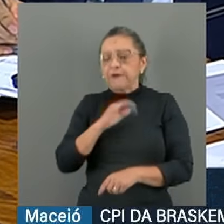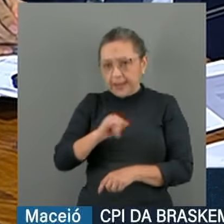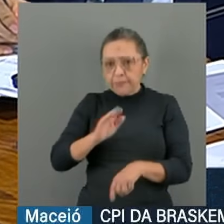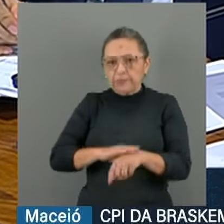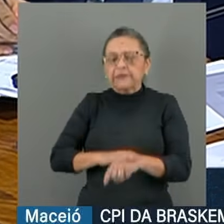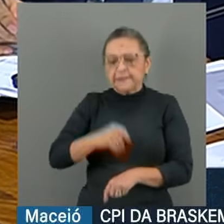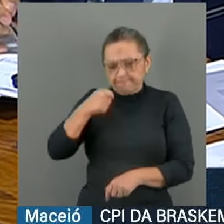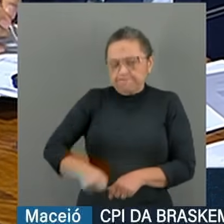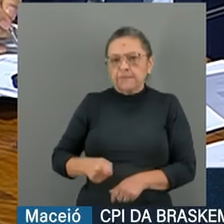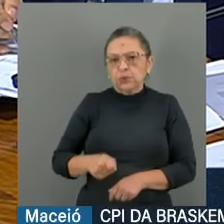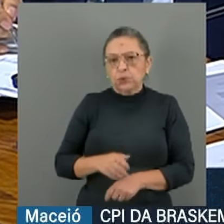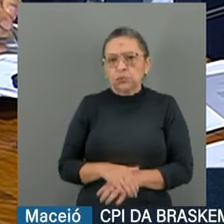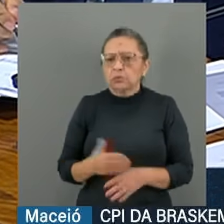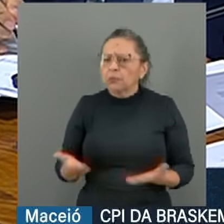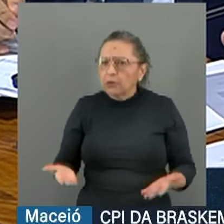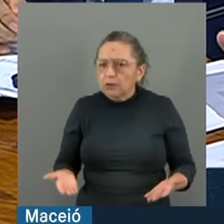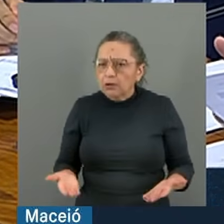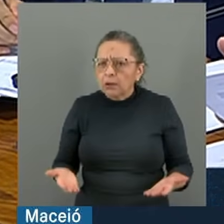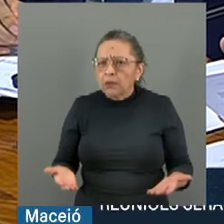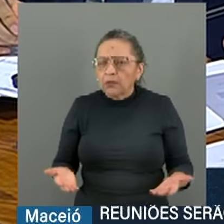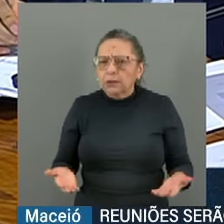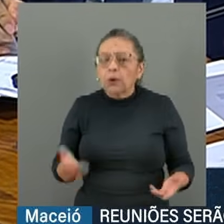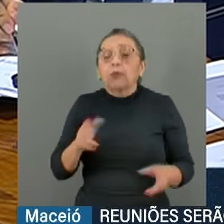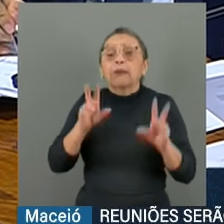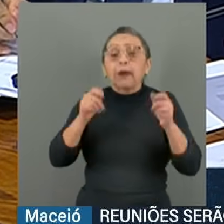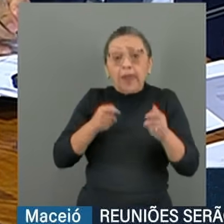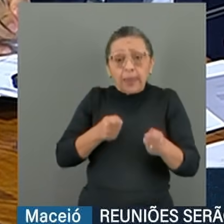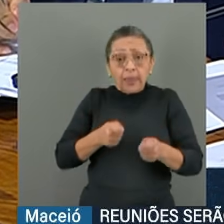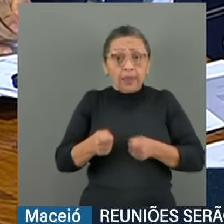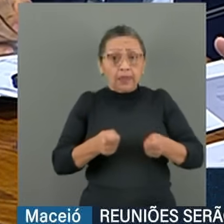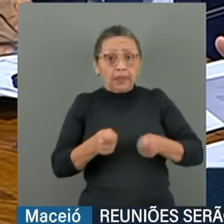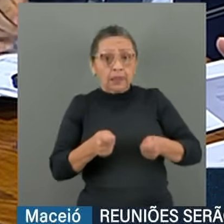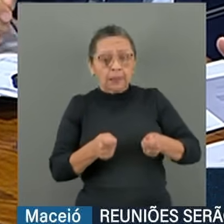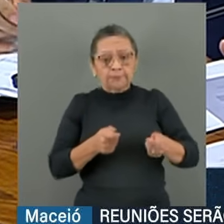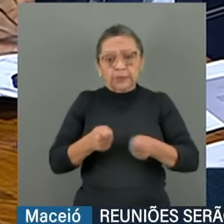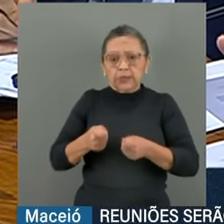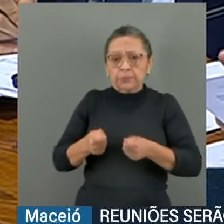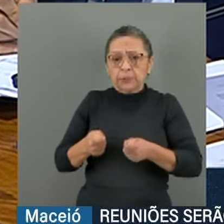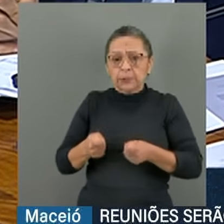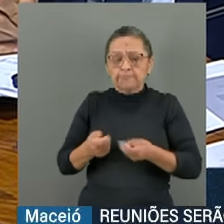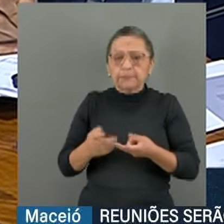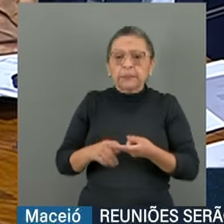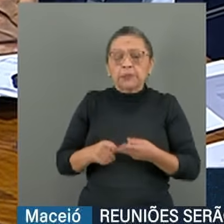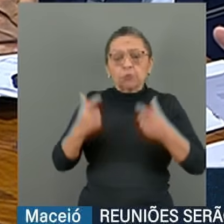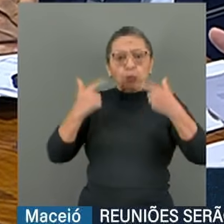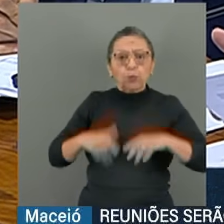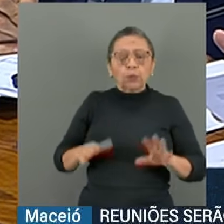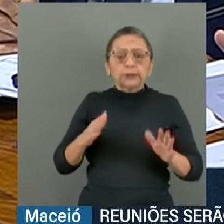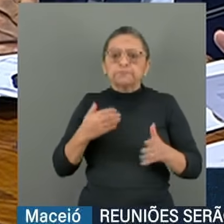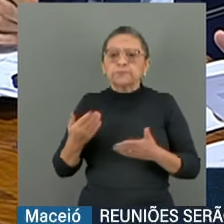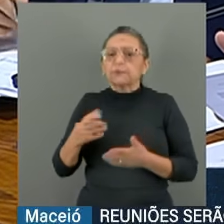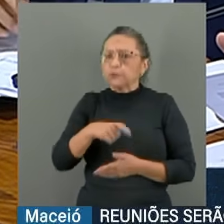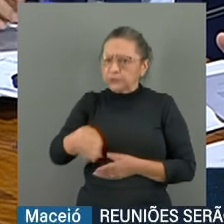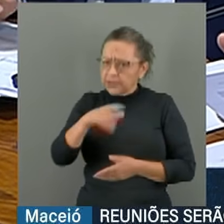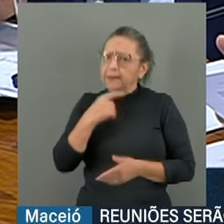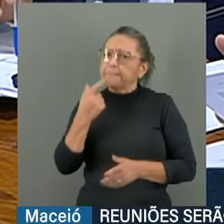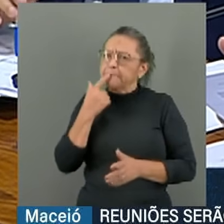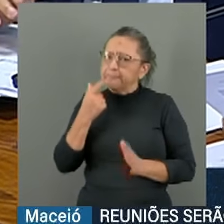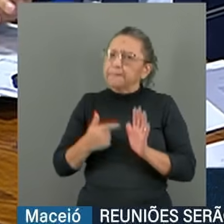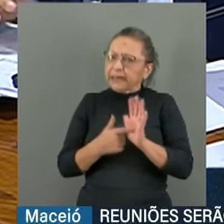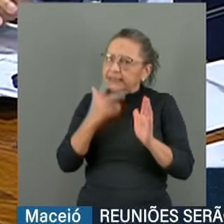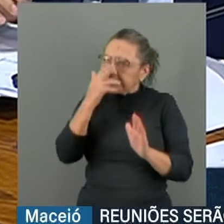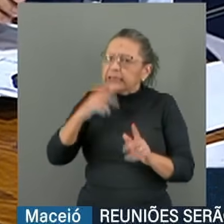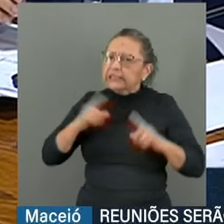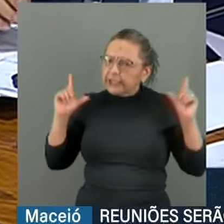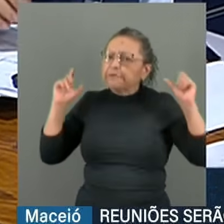fortes. Então, a questão do equilíbrio e da imparcialidade, da isenção necessária, Vossa Excelência demonstra ter